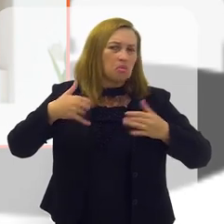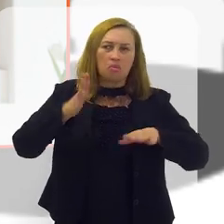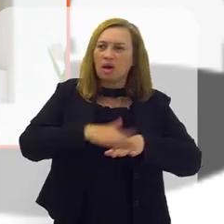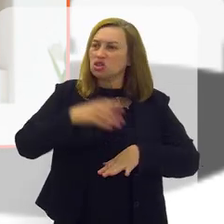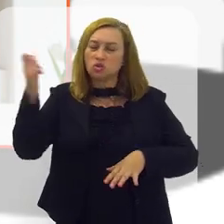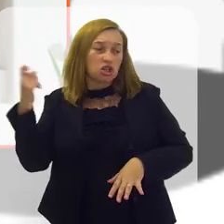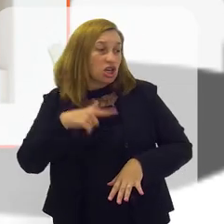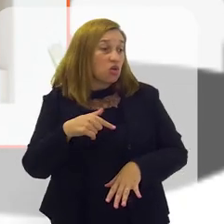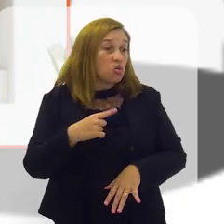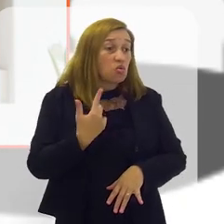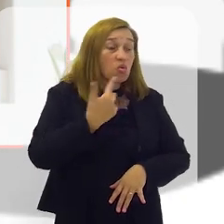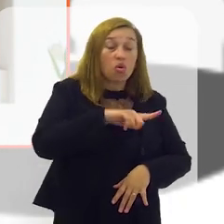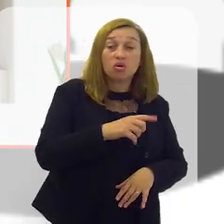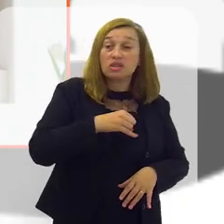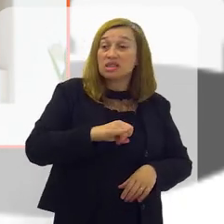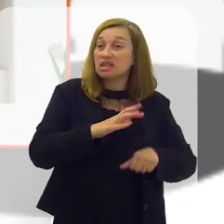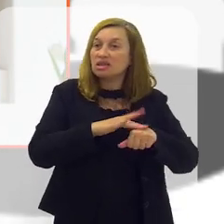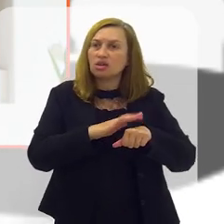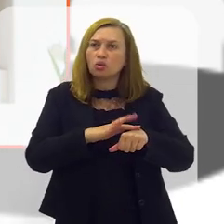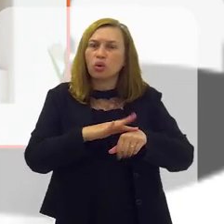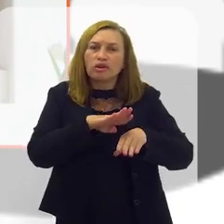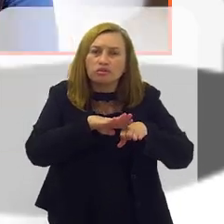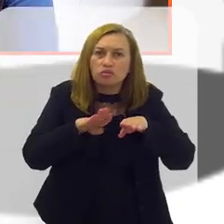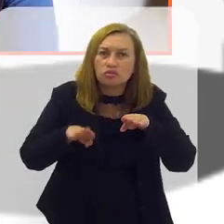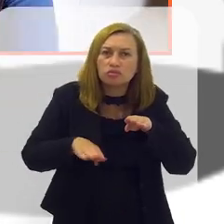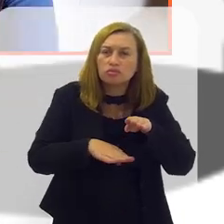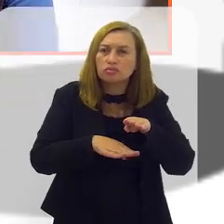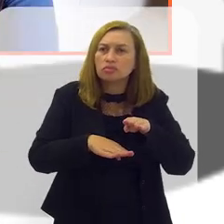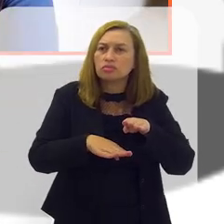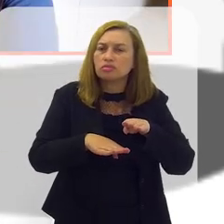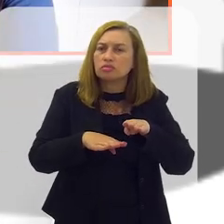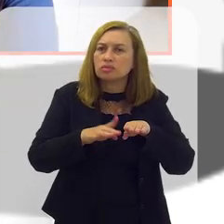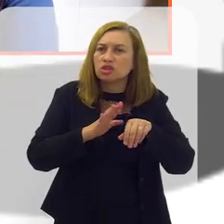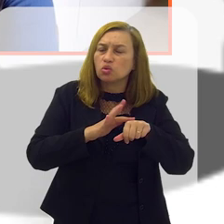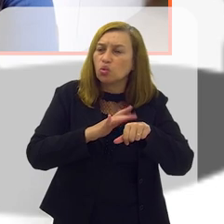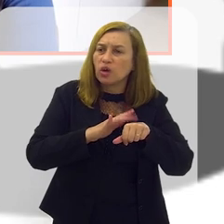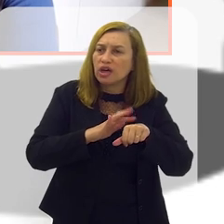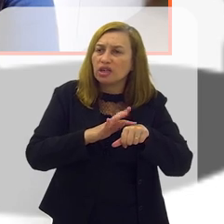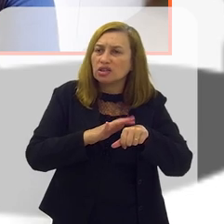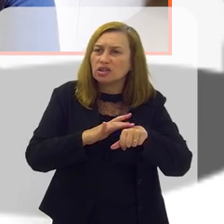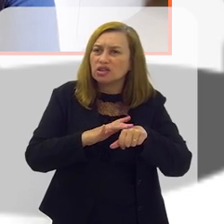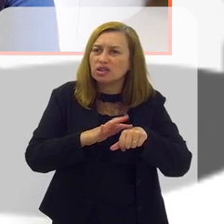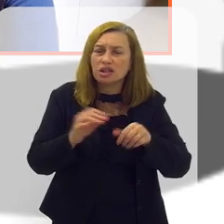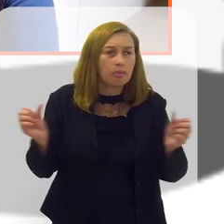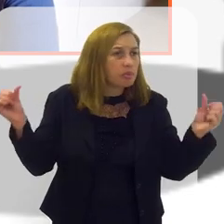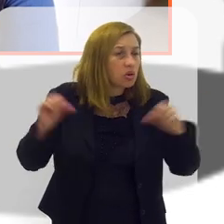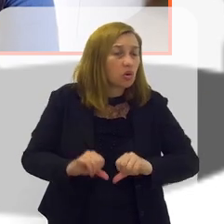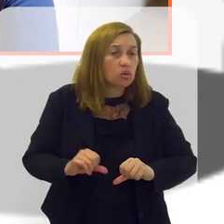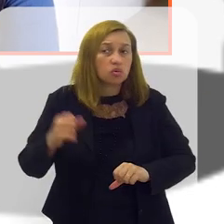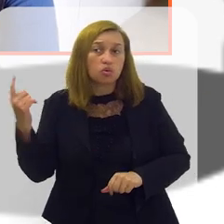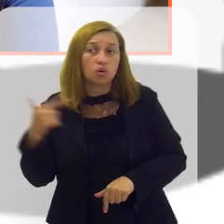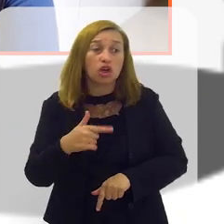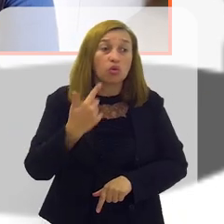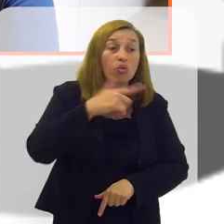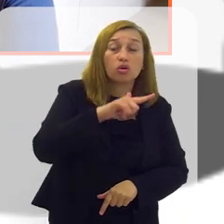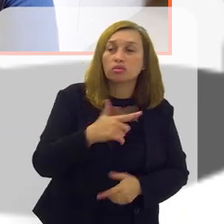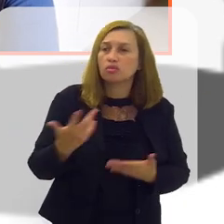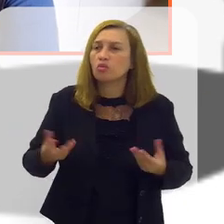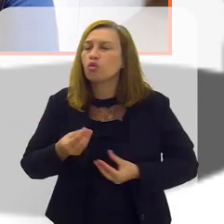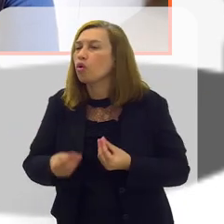sente superior se ela está justamente inferior, né? Assim, vendo a performance dela muito pior, digamos